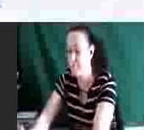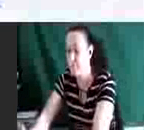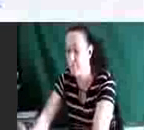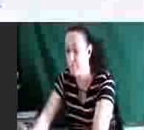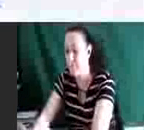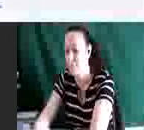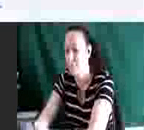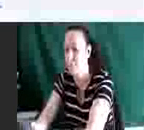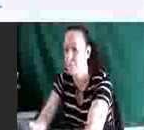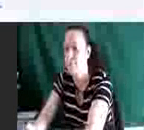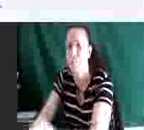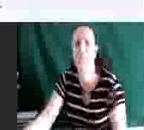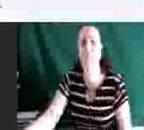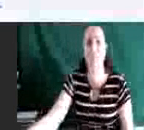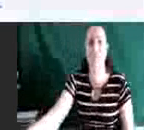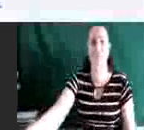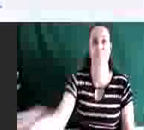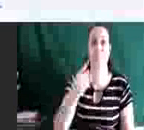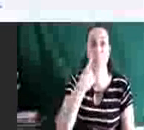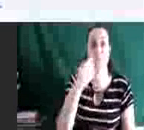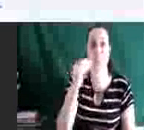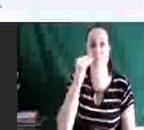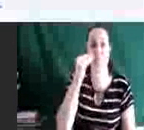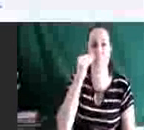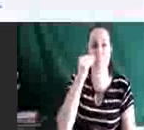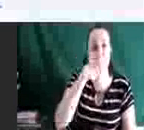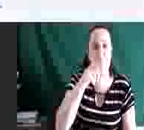Quem arrisca falar alguns passos?